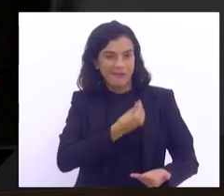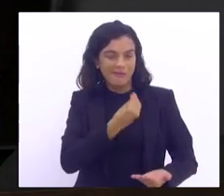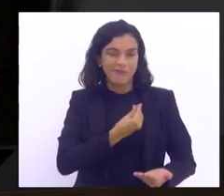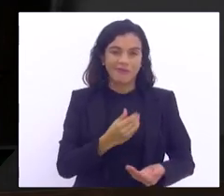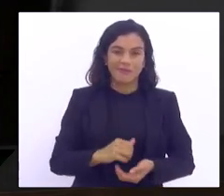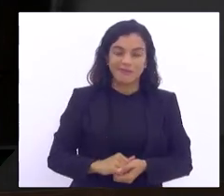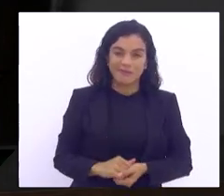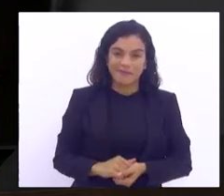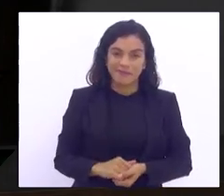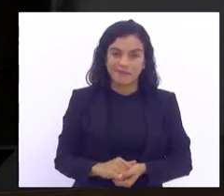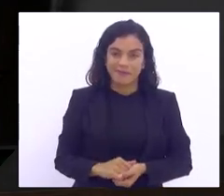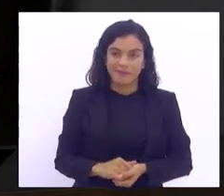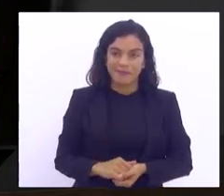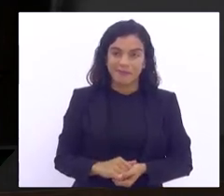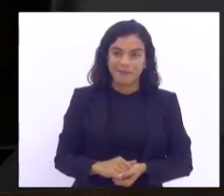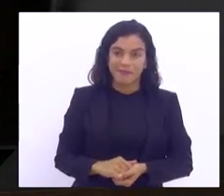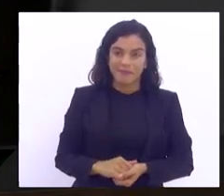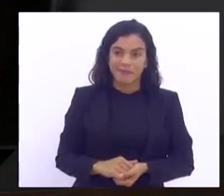plenitude.